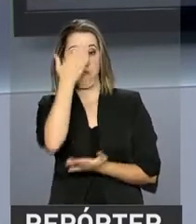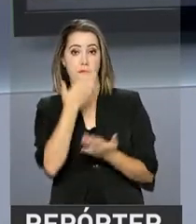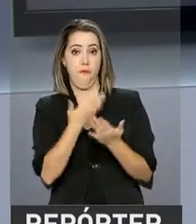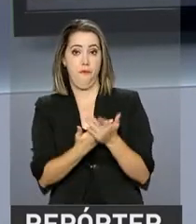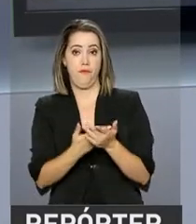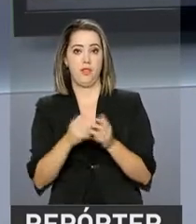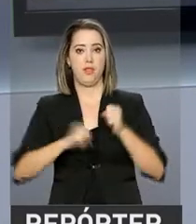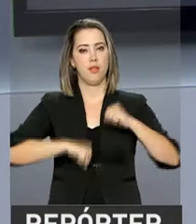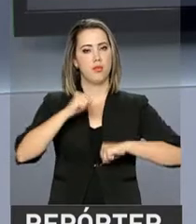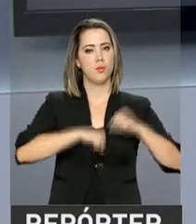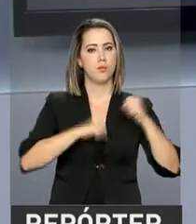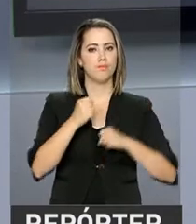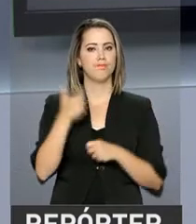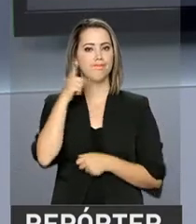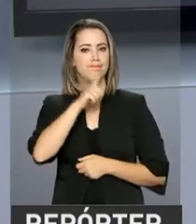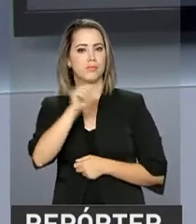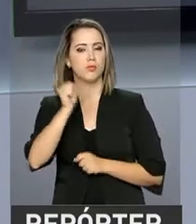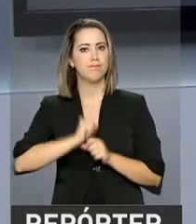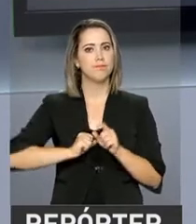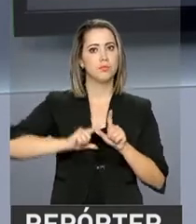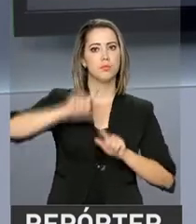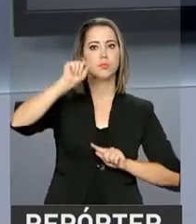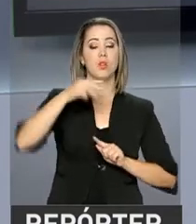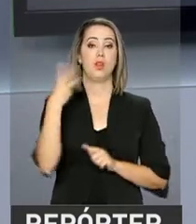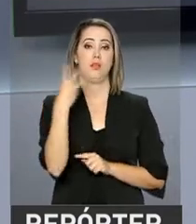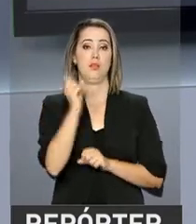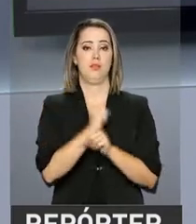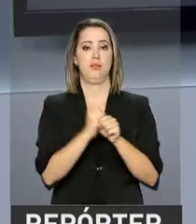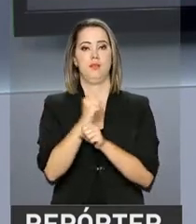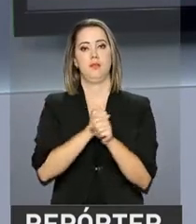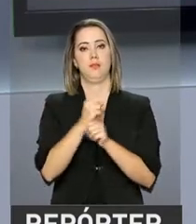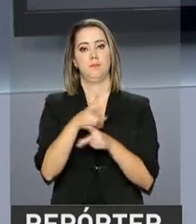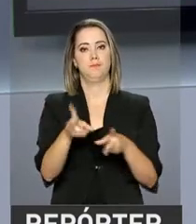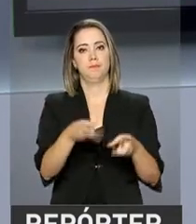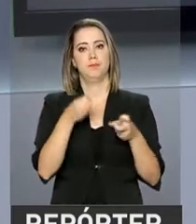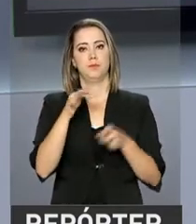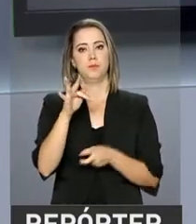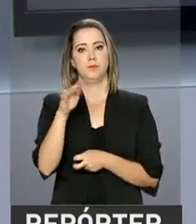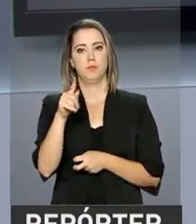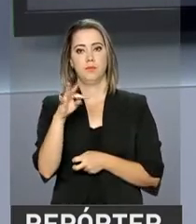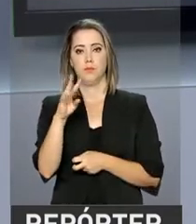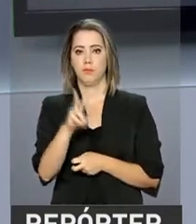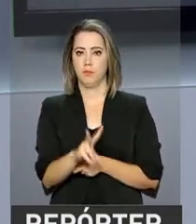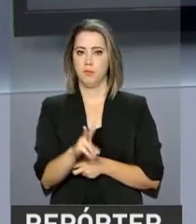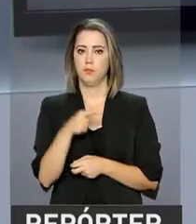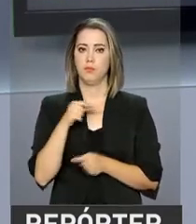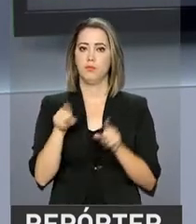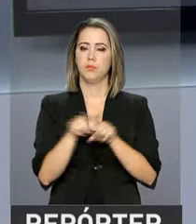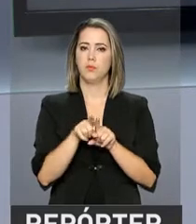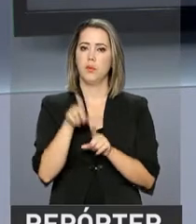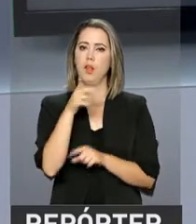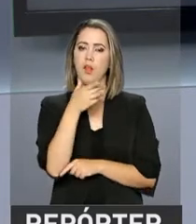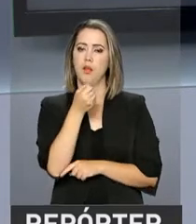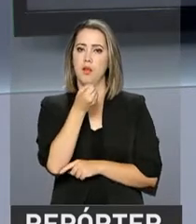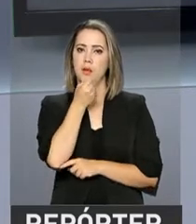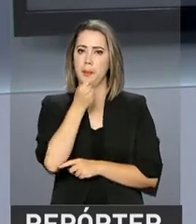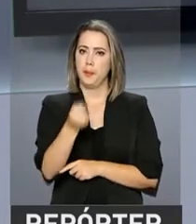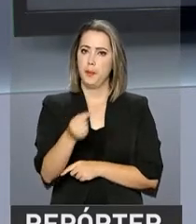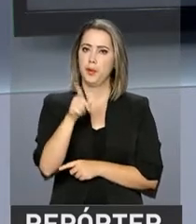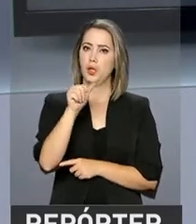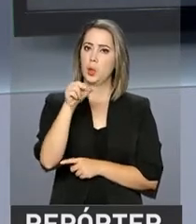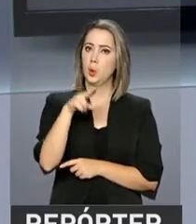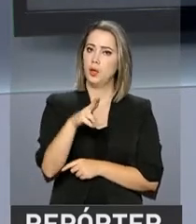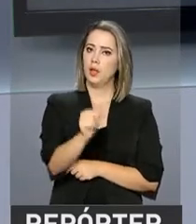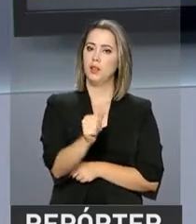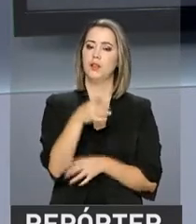deve atingir o maior nível em três anos a previsão é da fundação getúlio vargas fgv a repórter lona